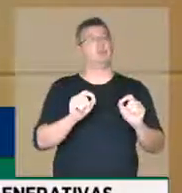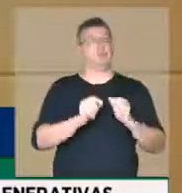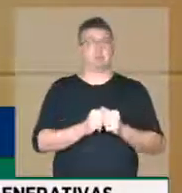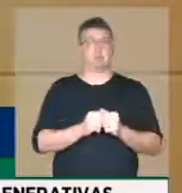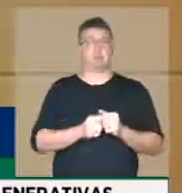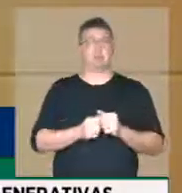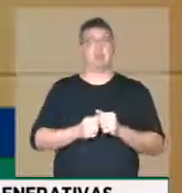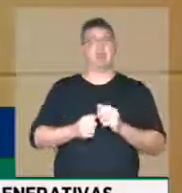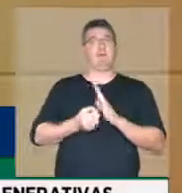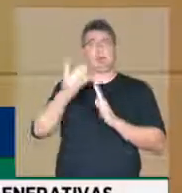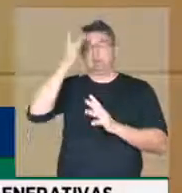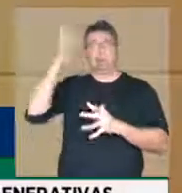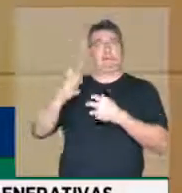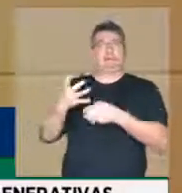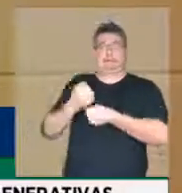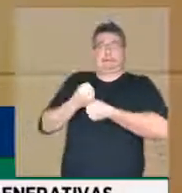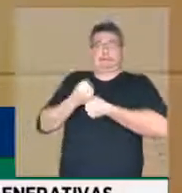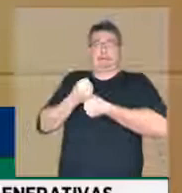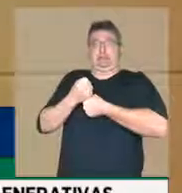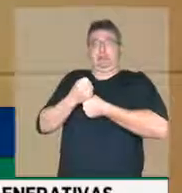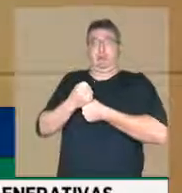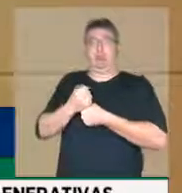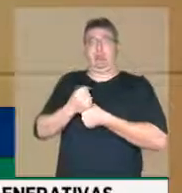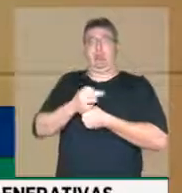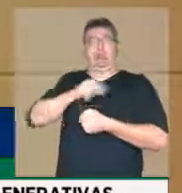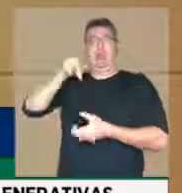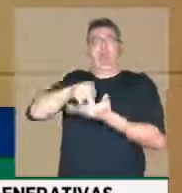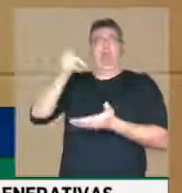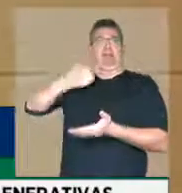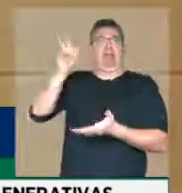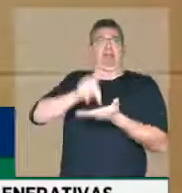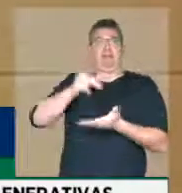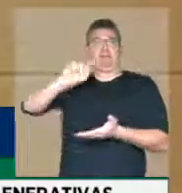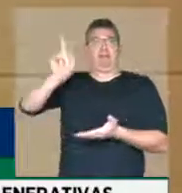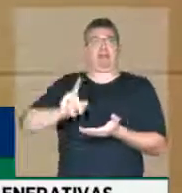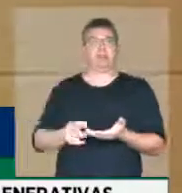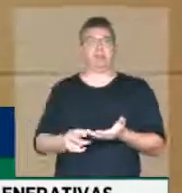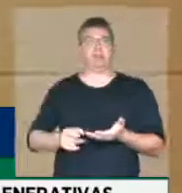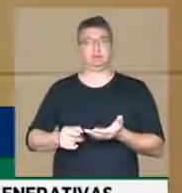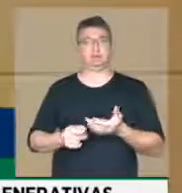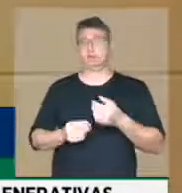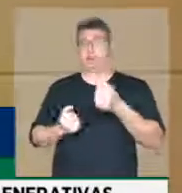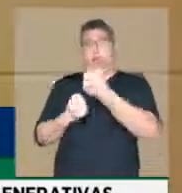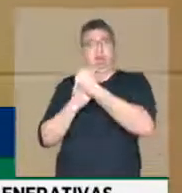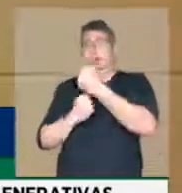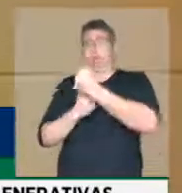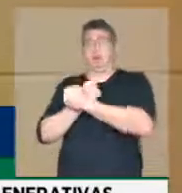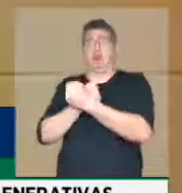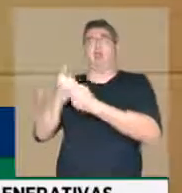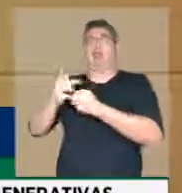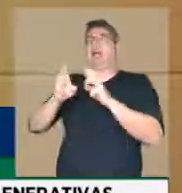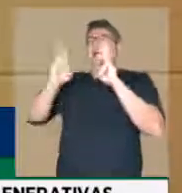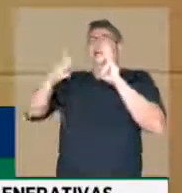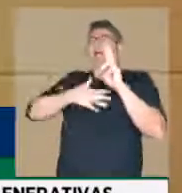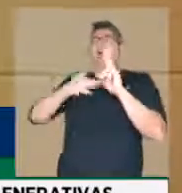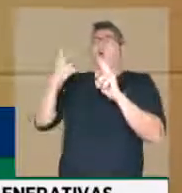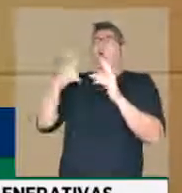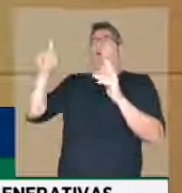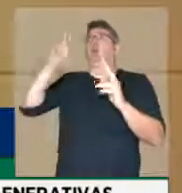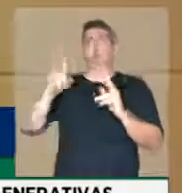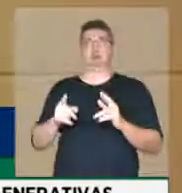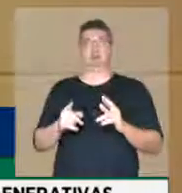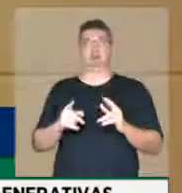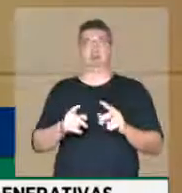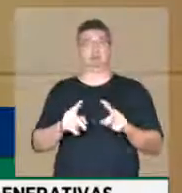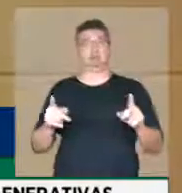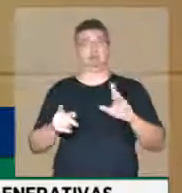ainda tentam se agarrar à esperança de que não seja exatamente isso, e tentam apoiar o governo como sua última esperança.